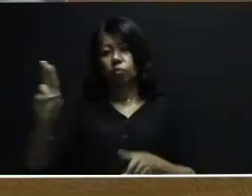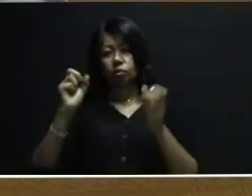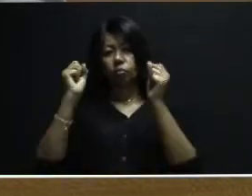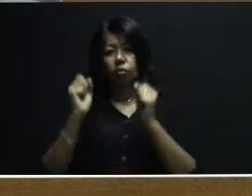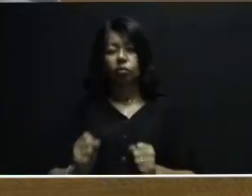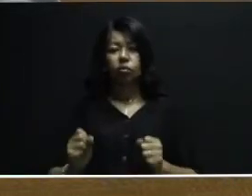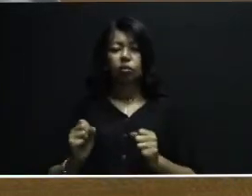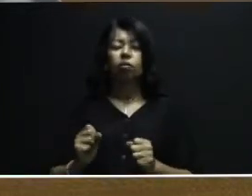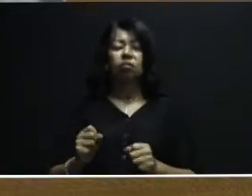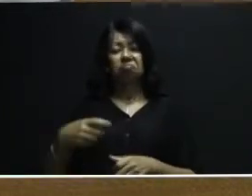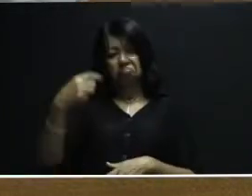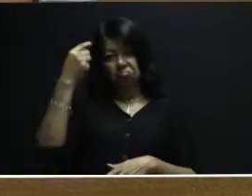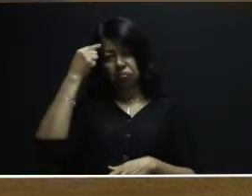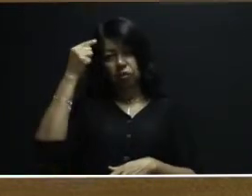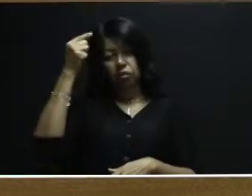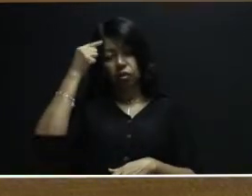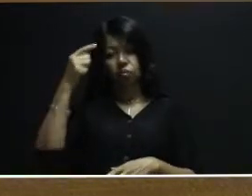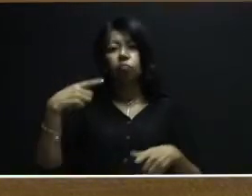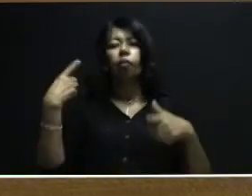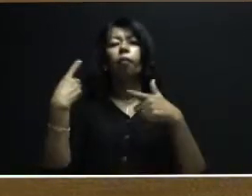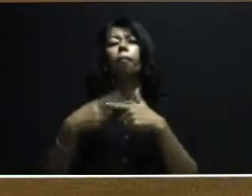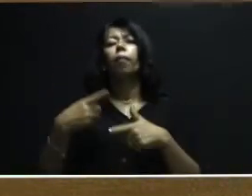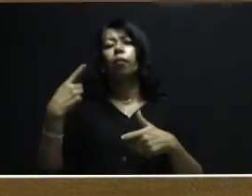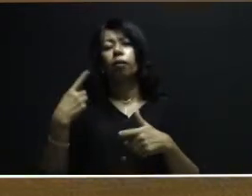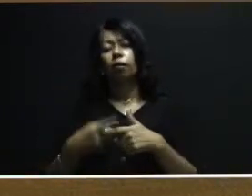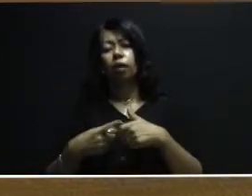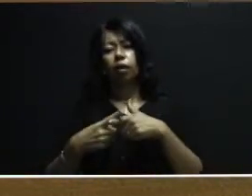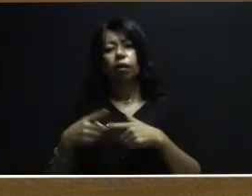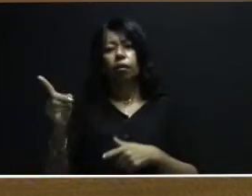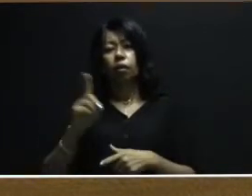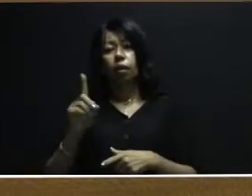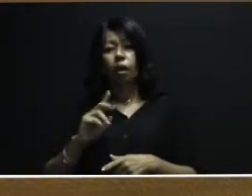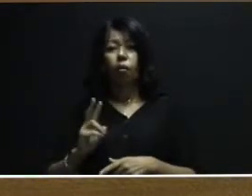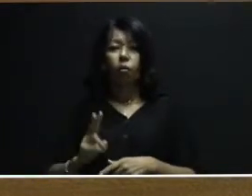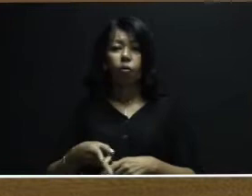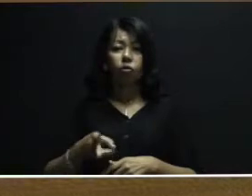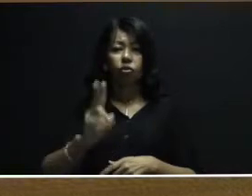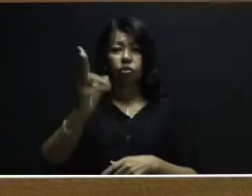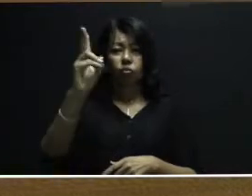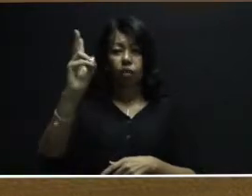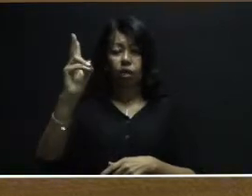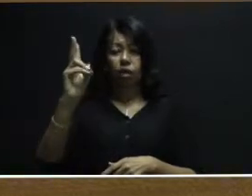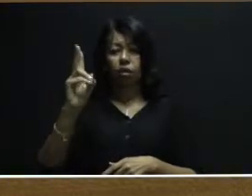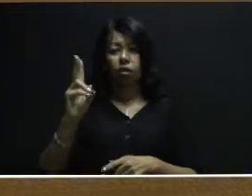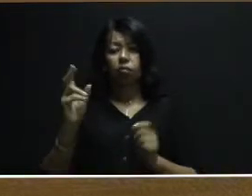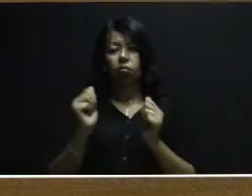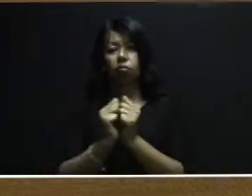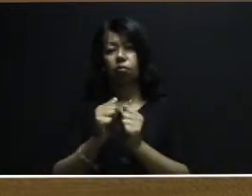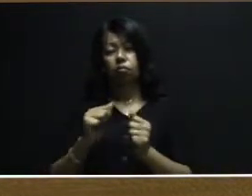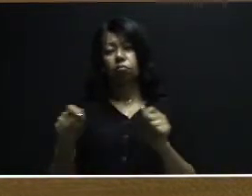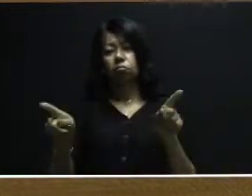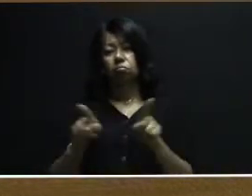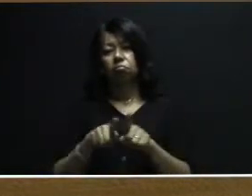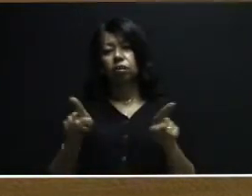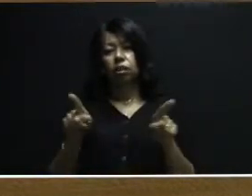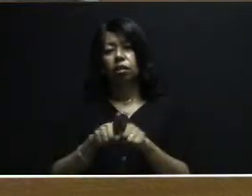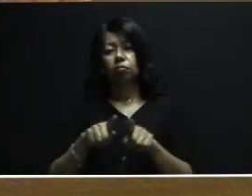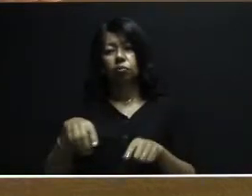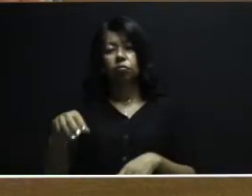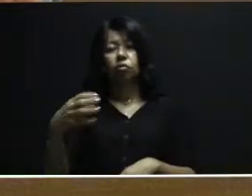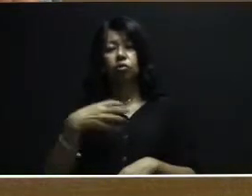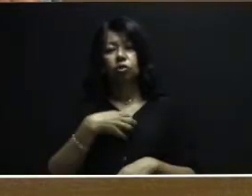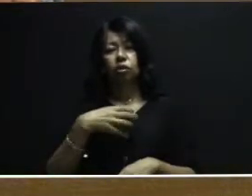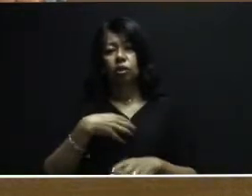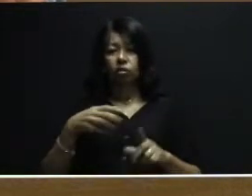e imagináveis, por que não continuar com essa mesma filosofia de